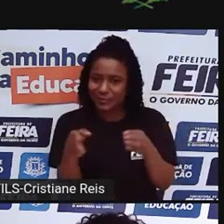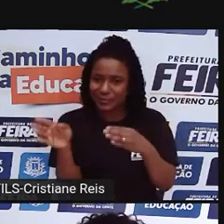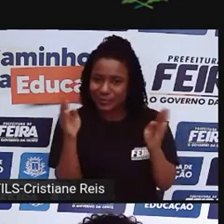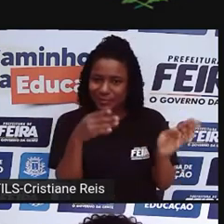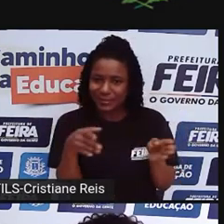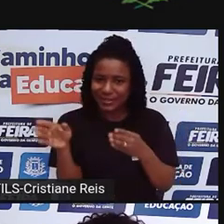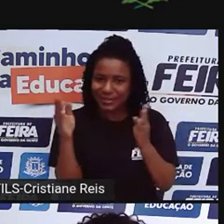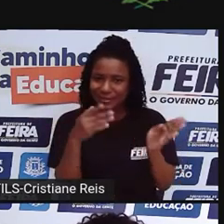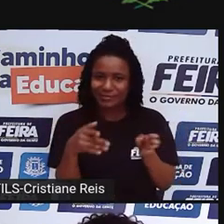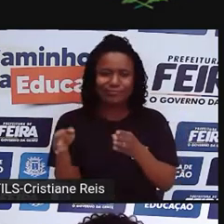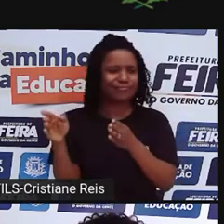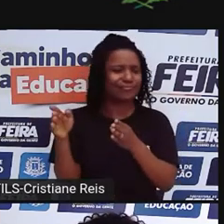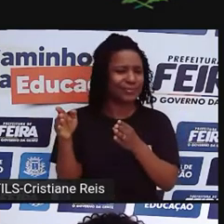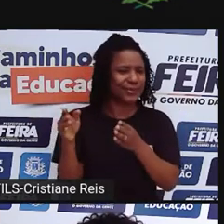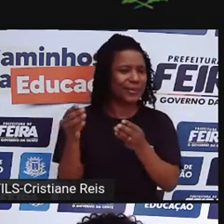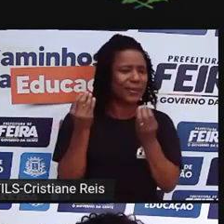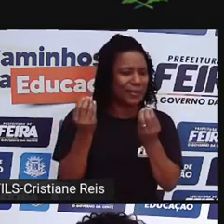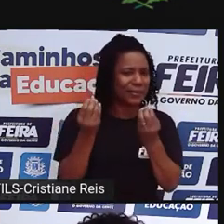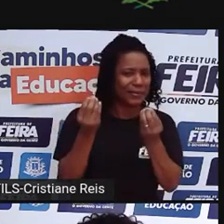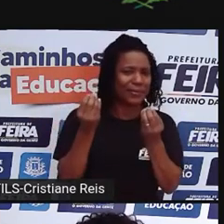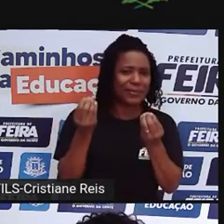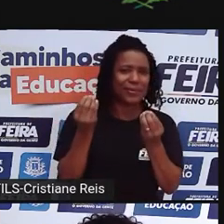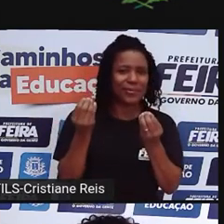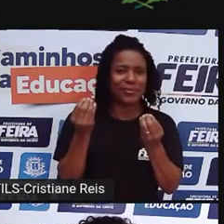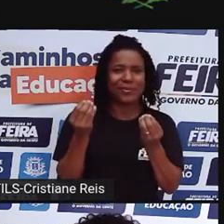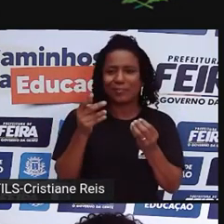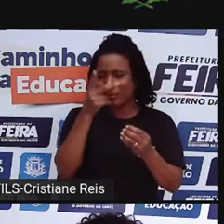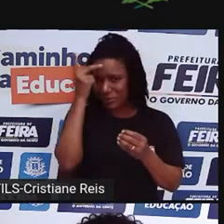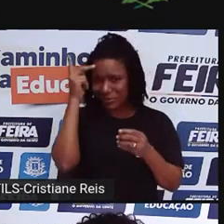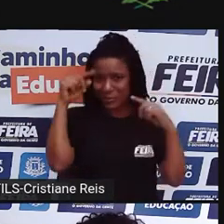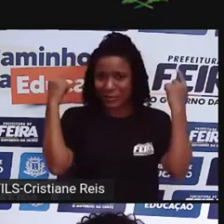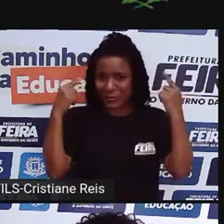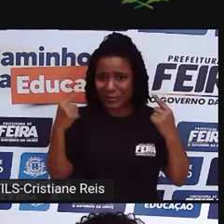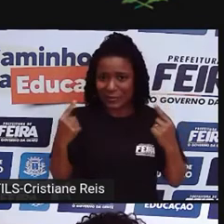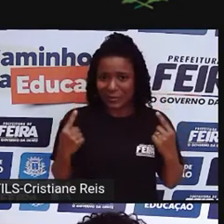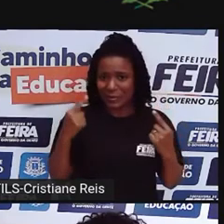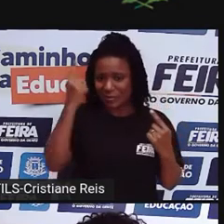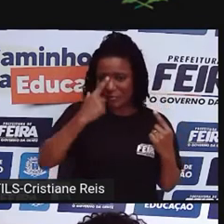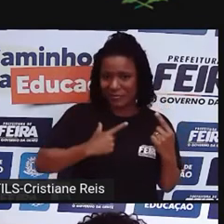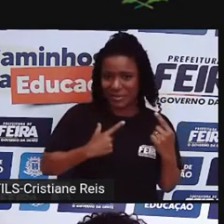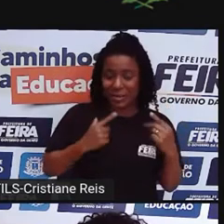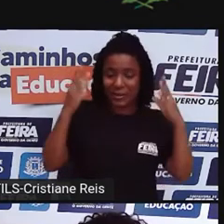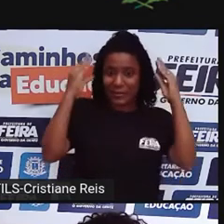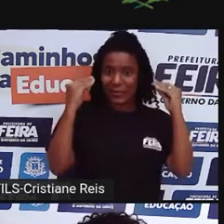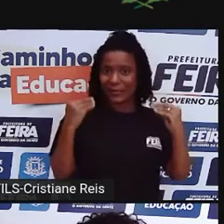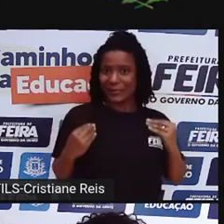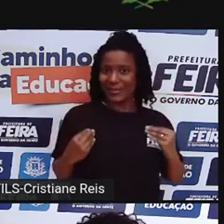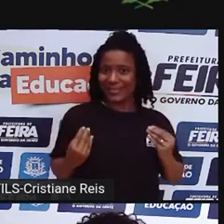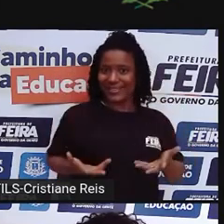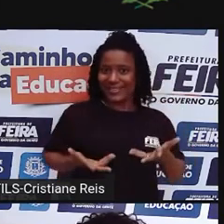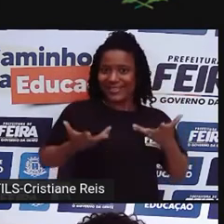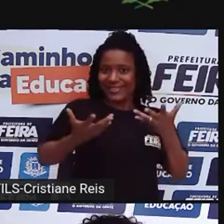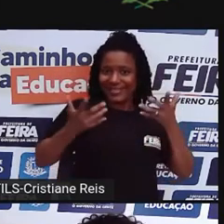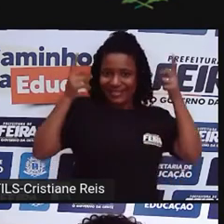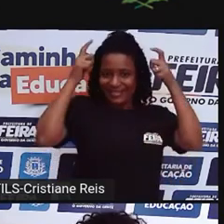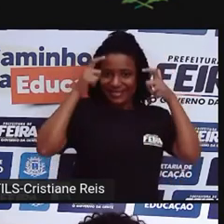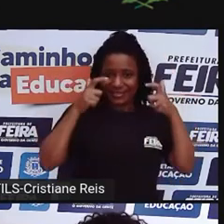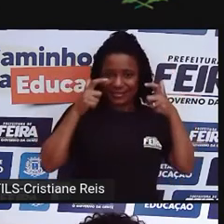porque graças a Deus essa consciência ela tá chegando aí aos pouquinhos, né? Por mais que muitas pessoas ainda